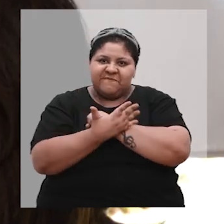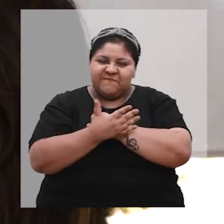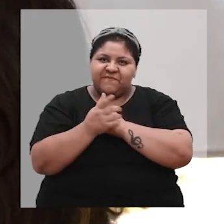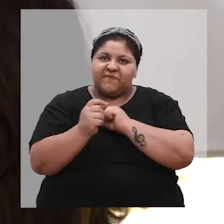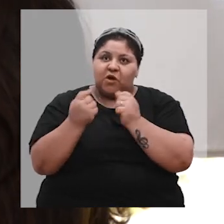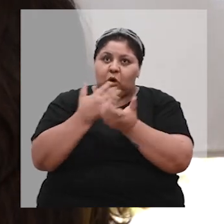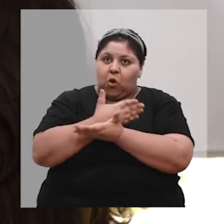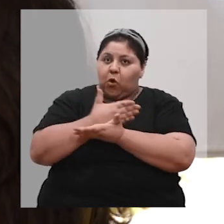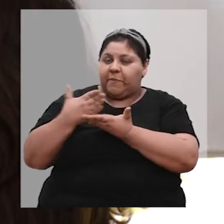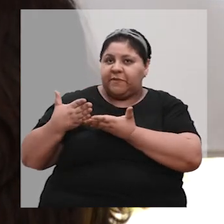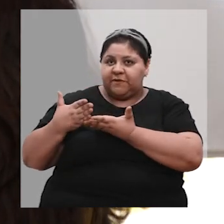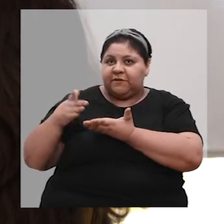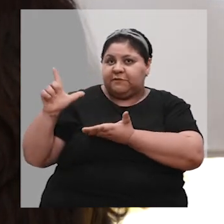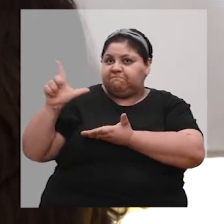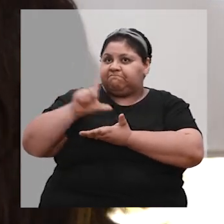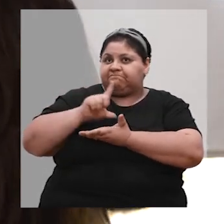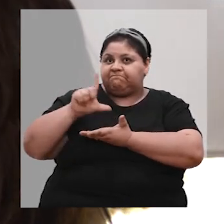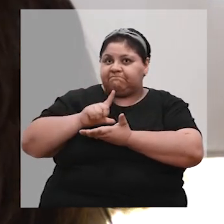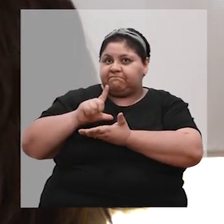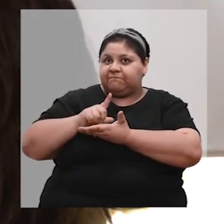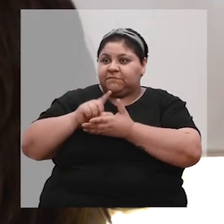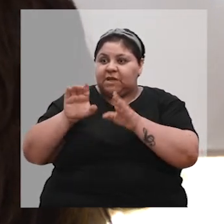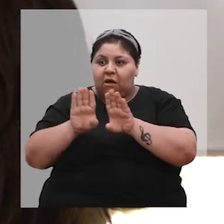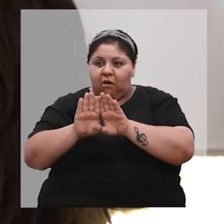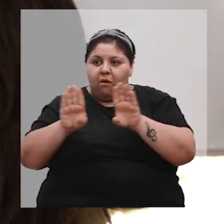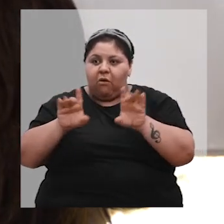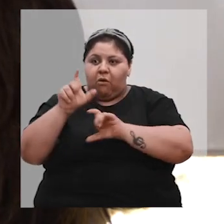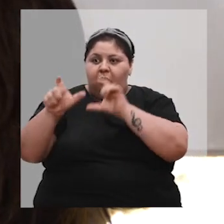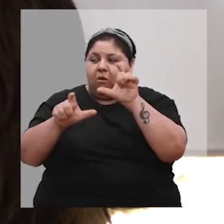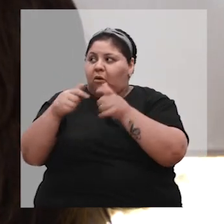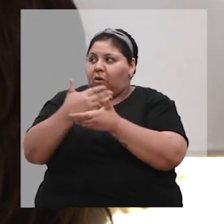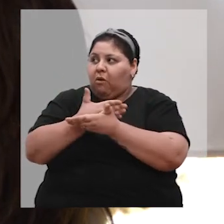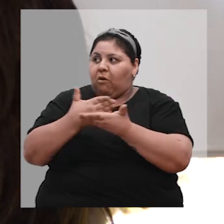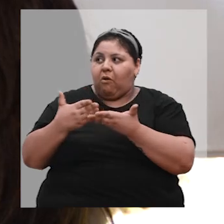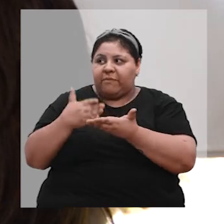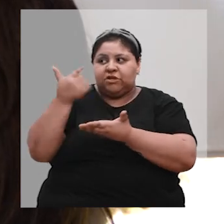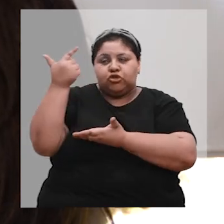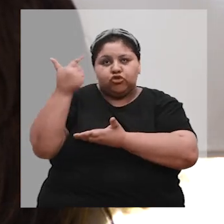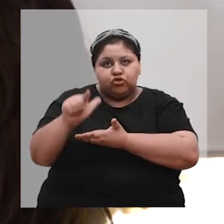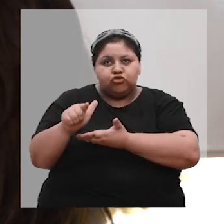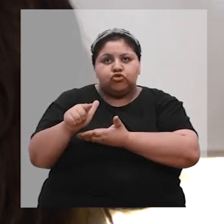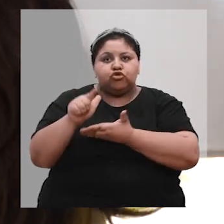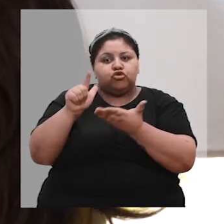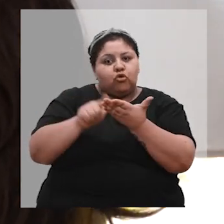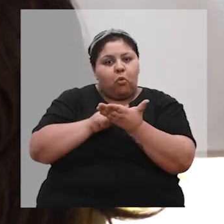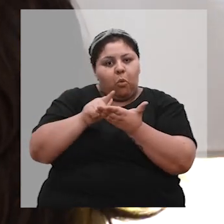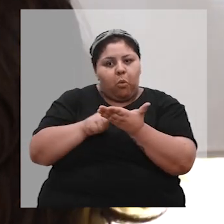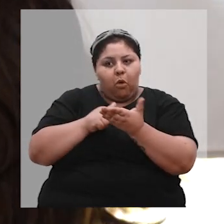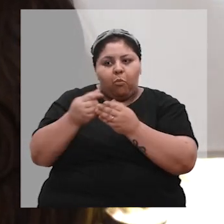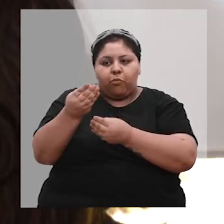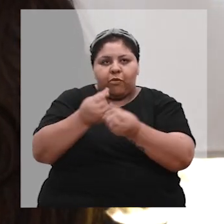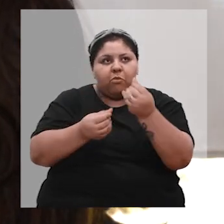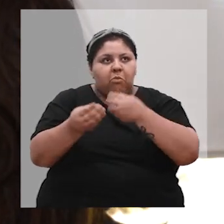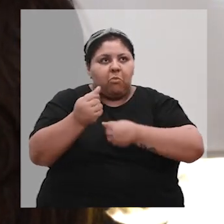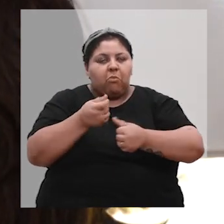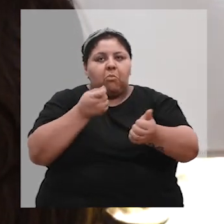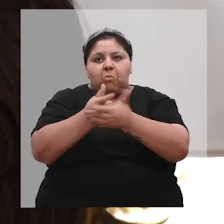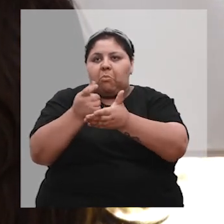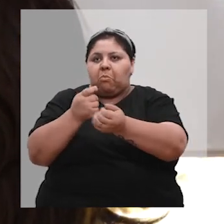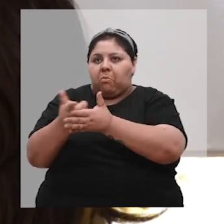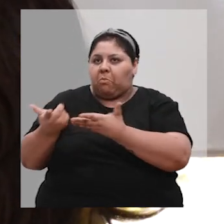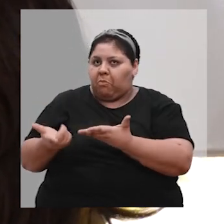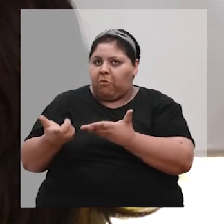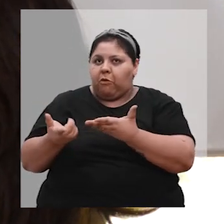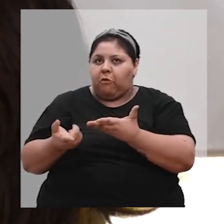né? Começou já, daí teve aberto, né? O pessoal começou a tocar de novo no livro, a poder mexer,